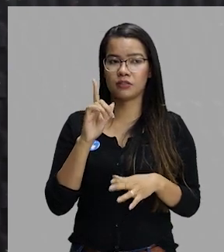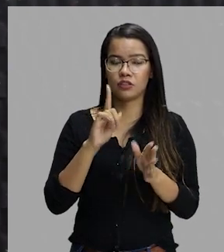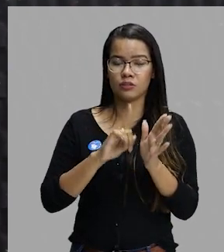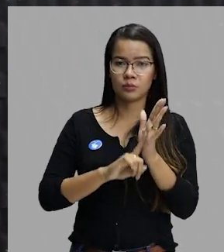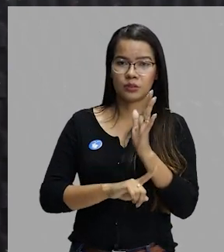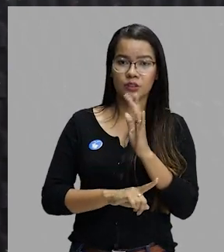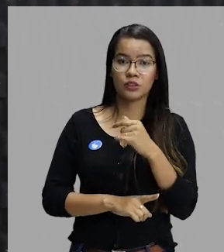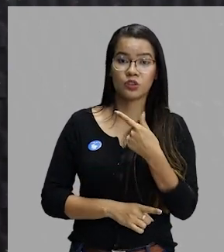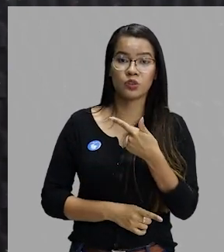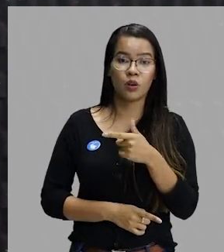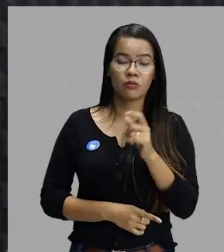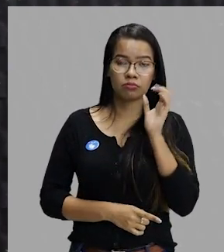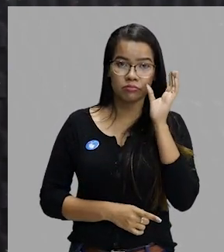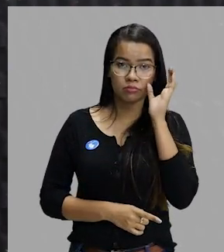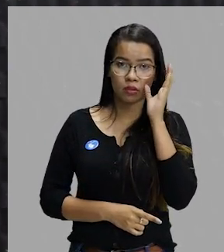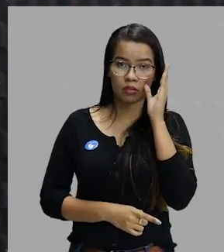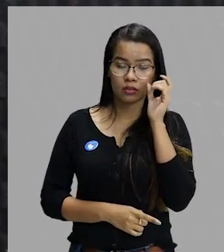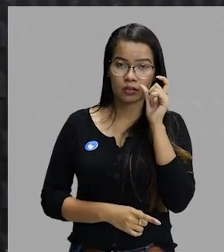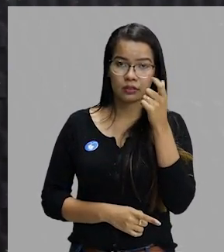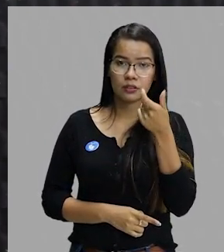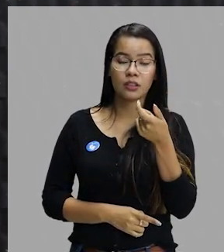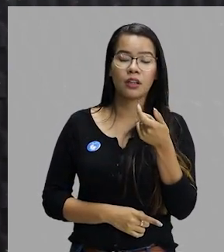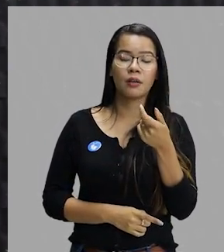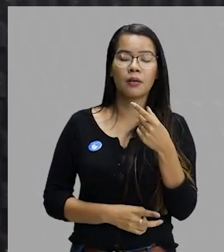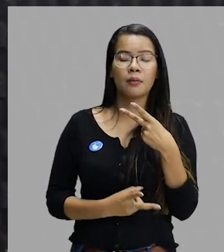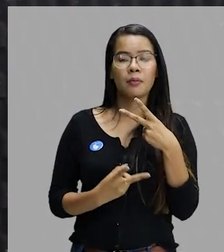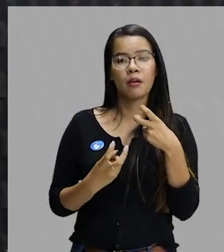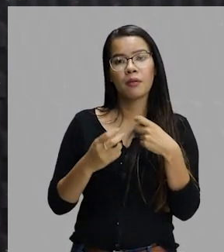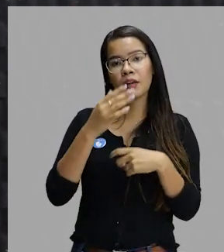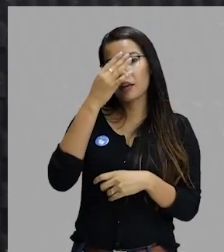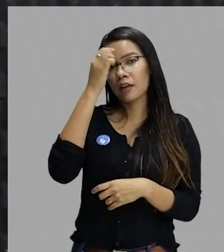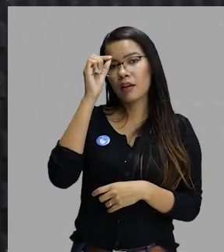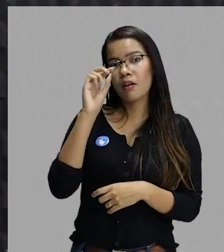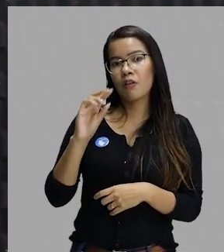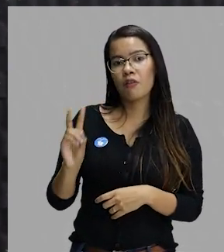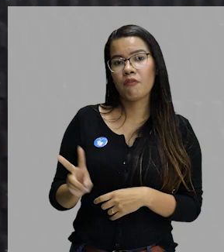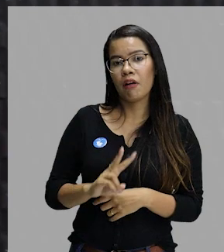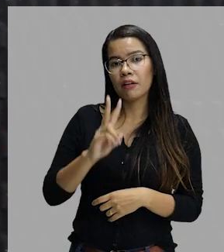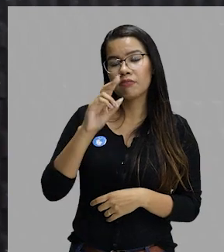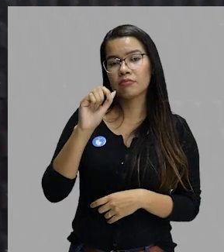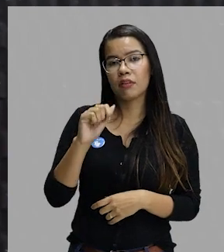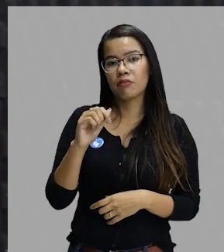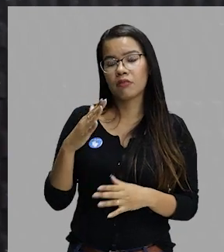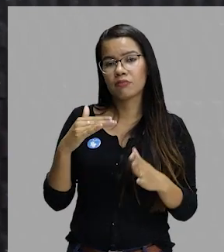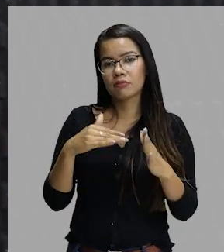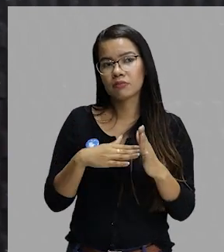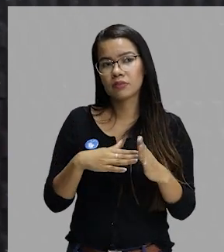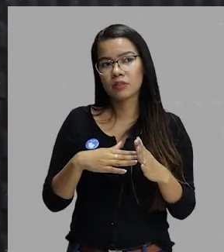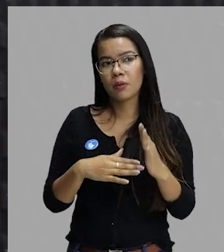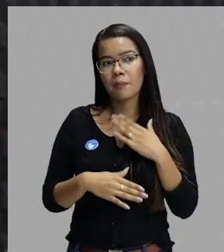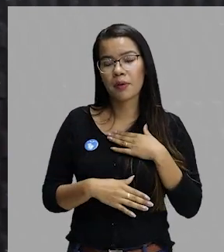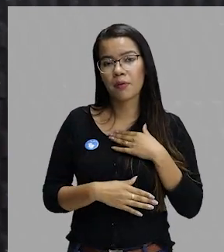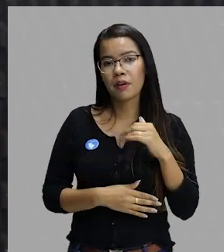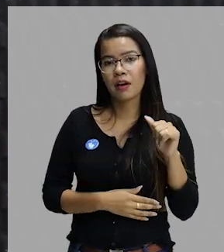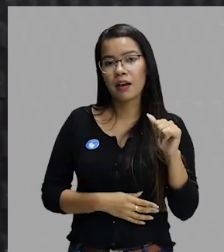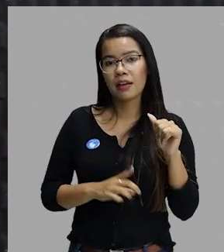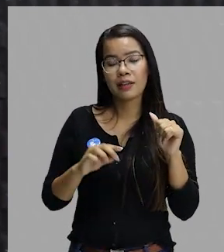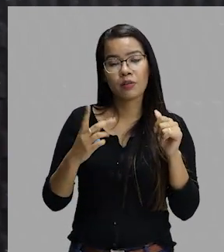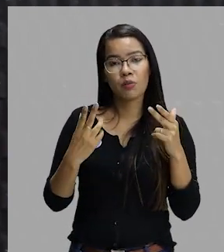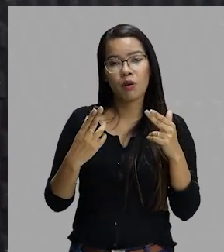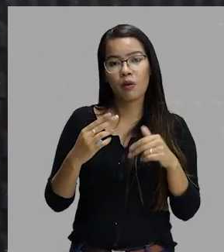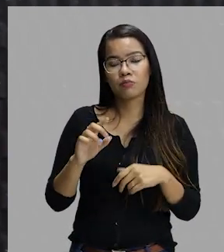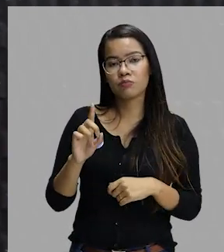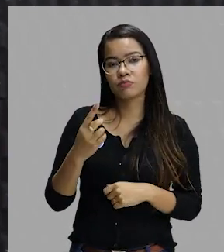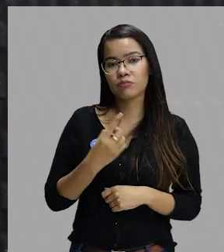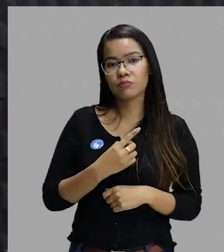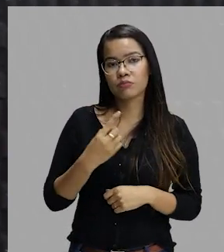outra curiosidade. Perceba, quem é o valor de a bem aqui dessa função? Ó, o meu a dessa função é 1.